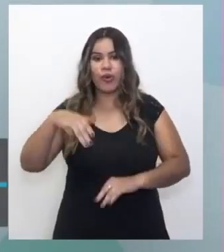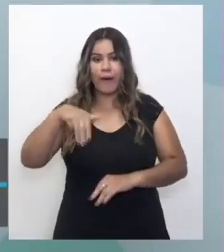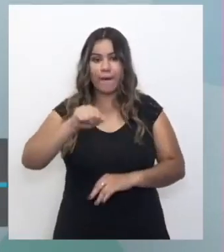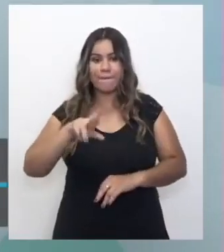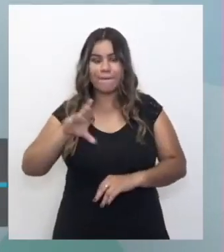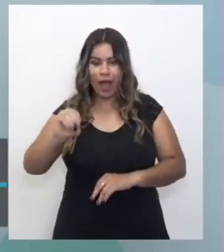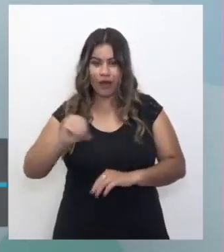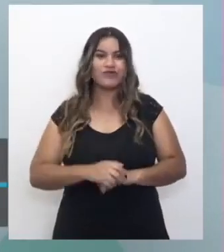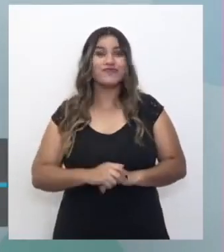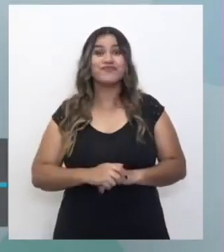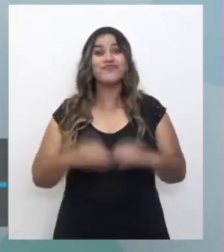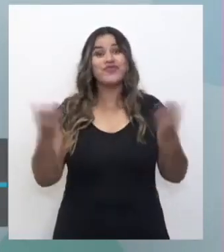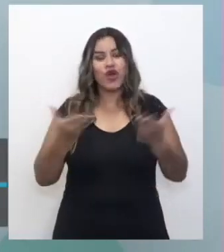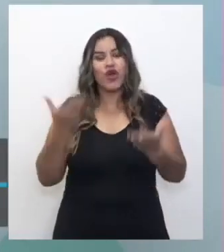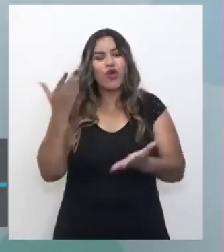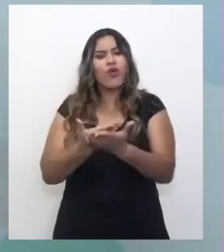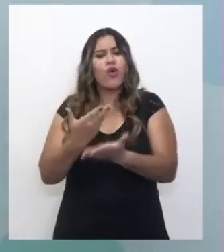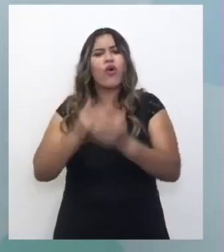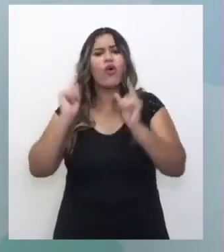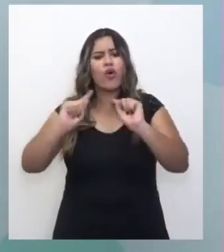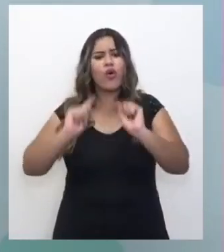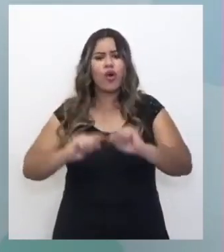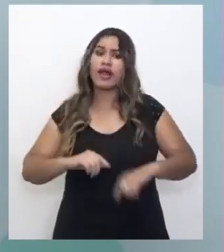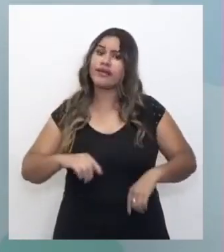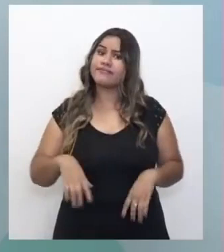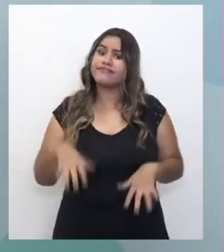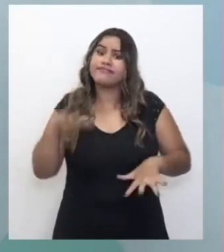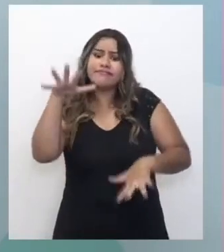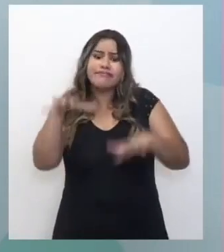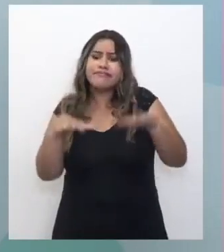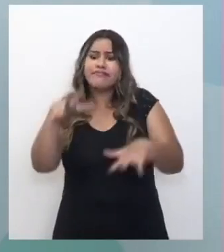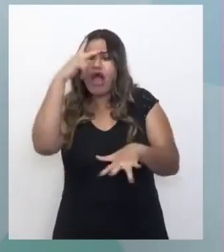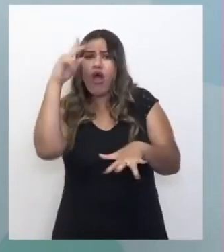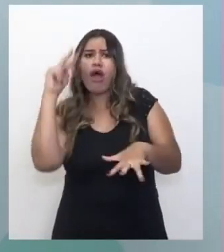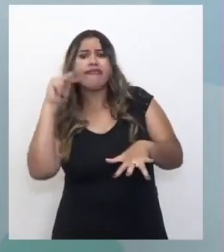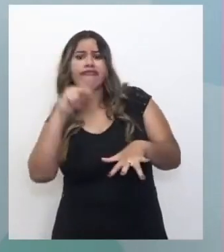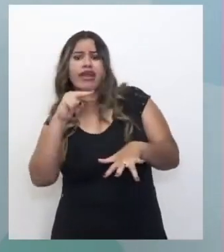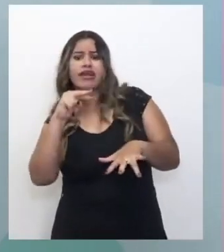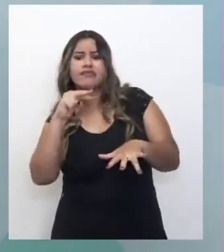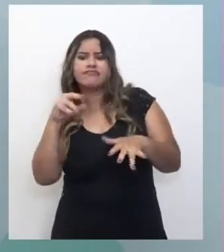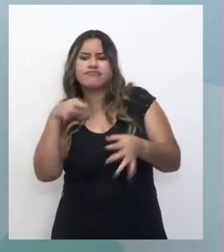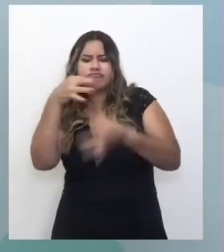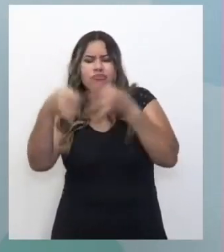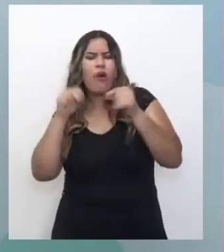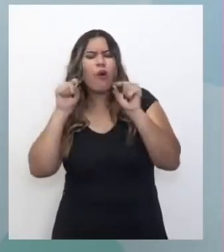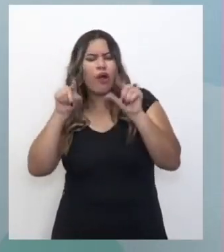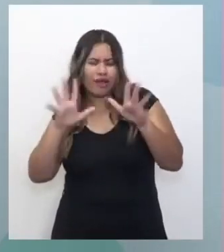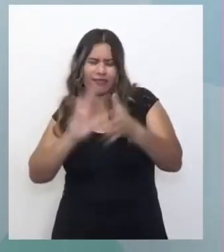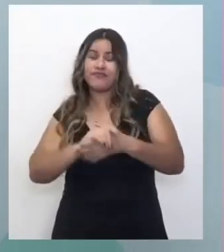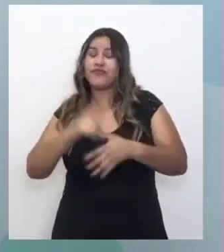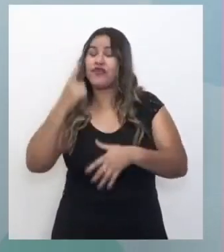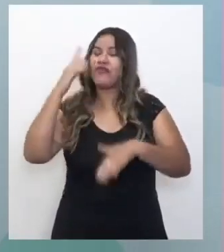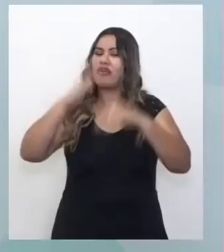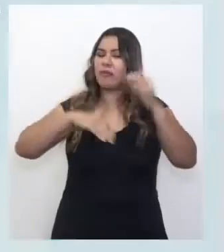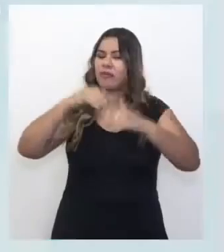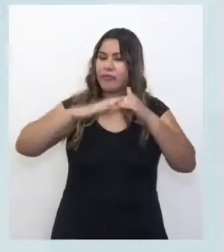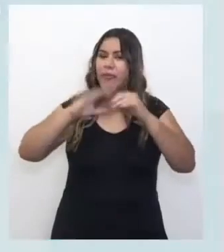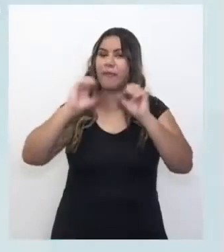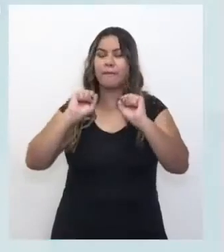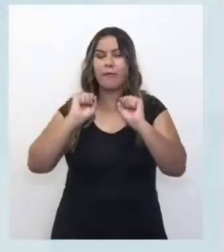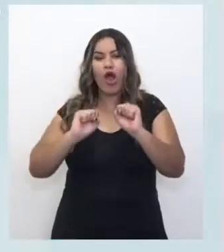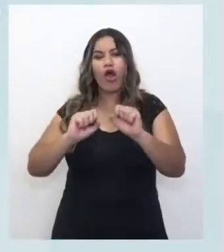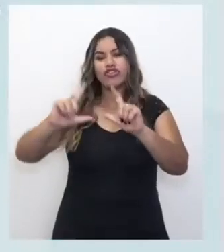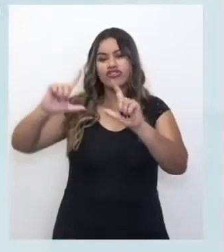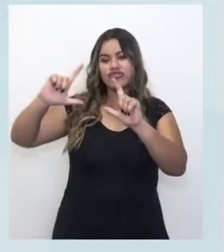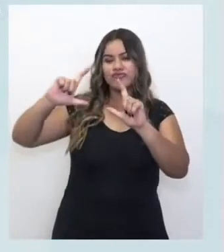Mauro. Nossa aula de hoje depende de quem vê. Vamos ver quais são as habilidades. Os professores deem um print na